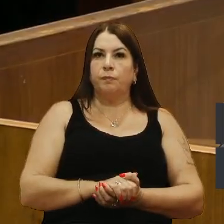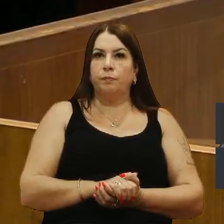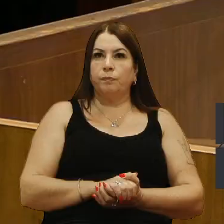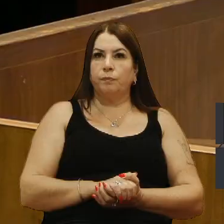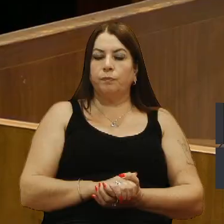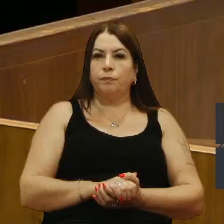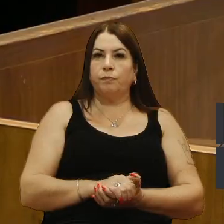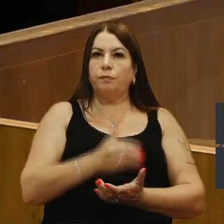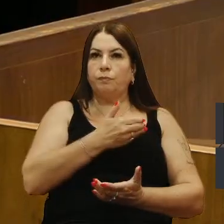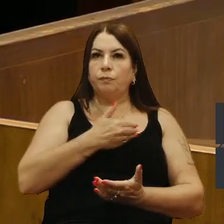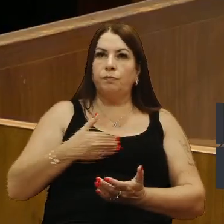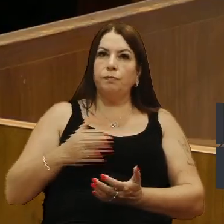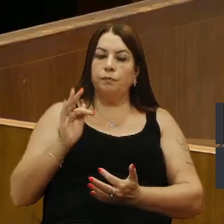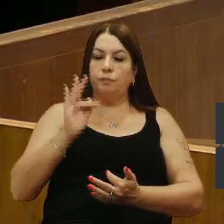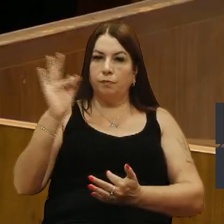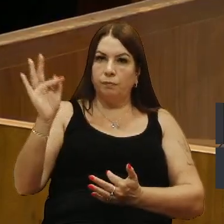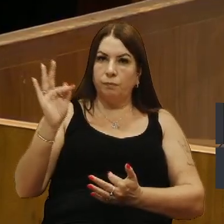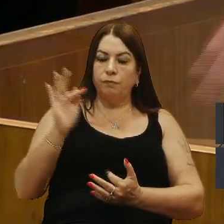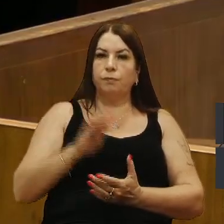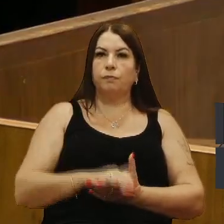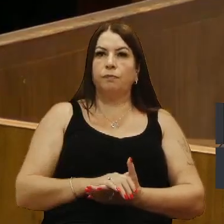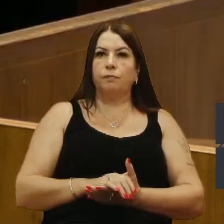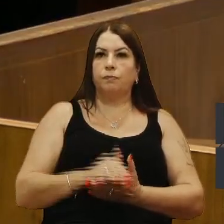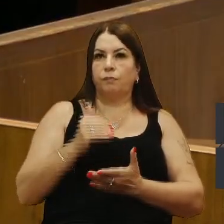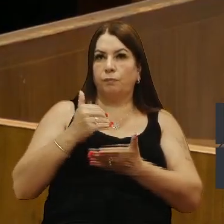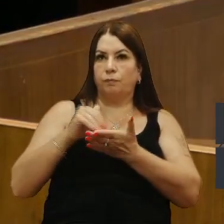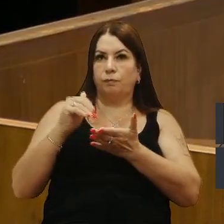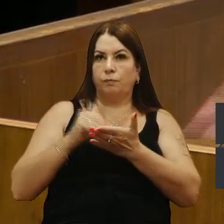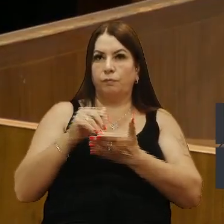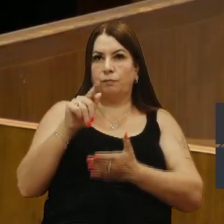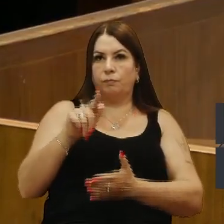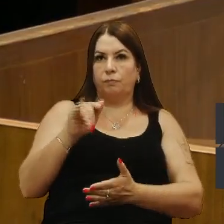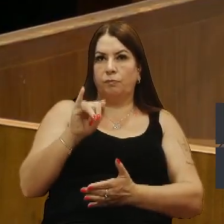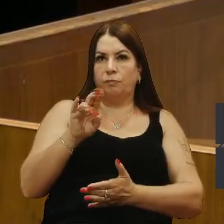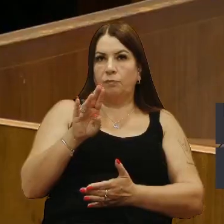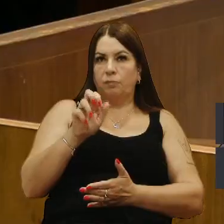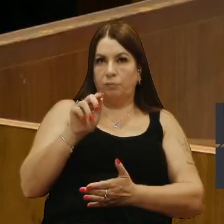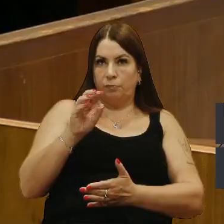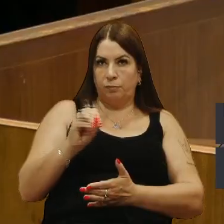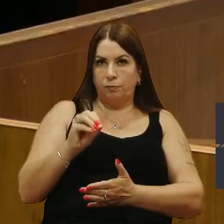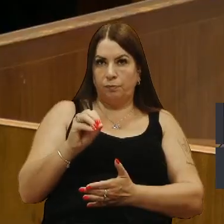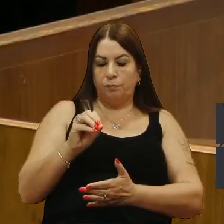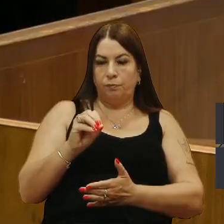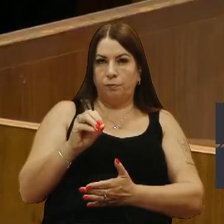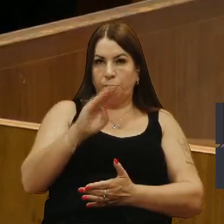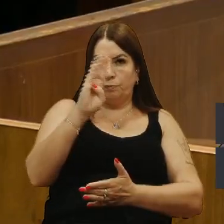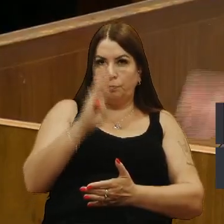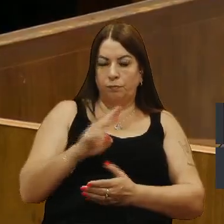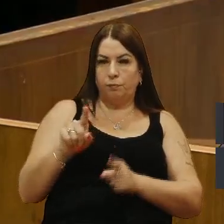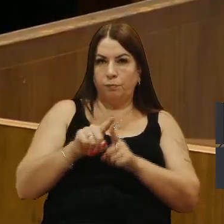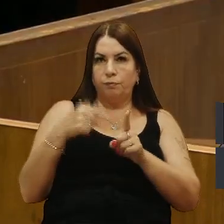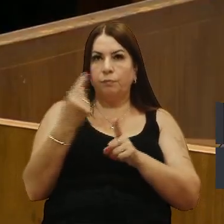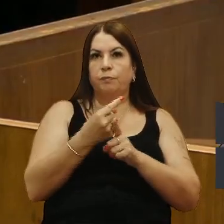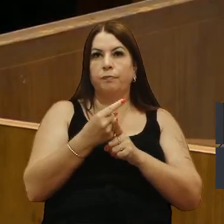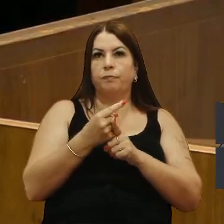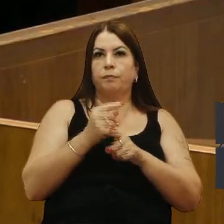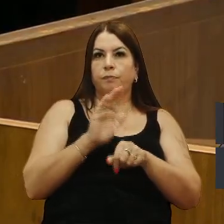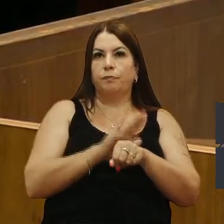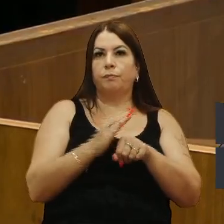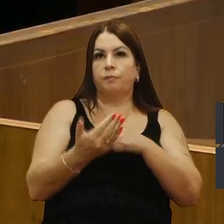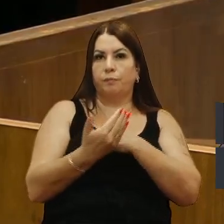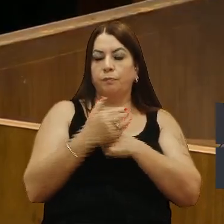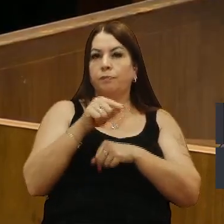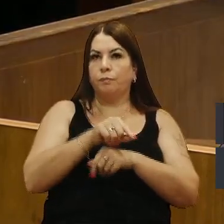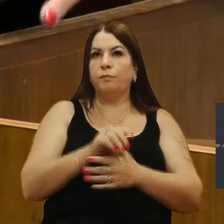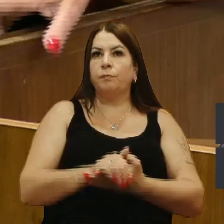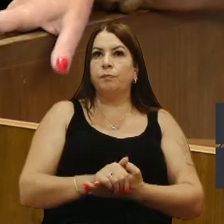do governo federal, o secretário Gilberto Carvalho, é o secretário nacional de Economia Solidária, que